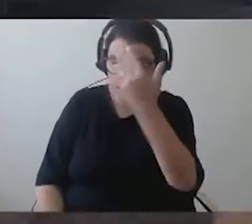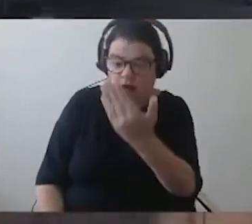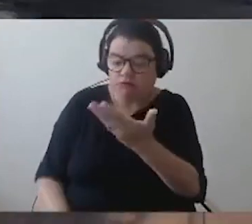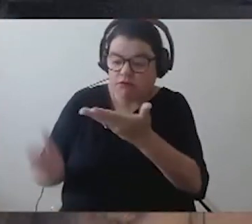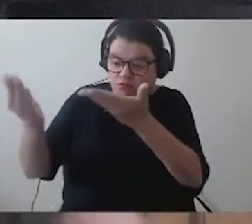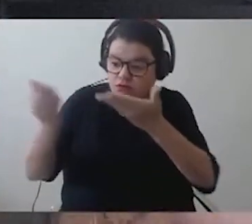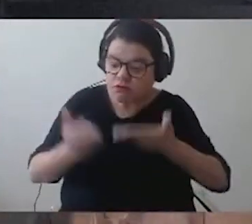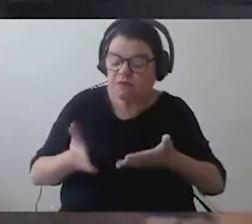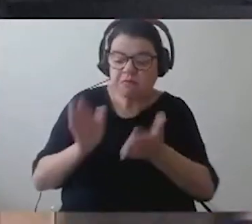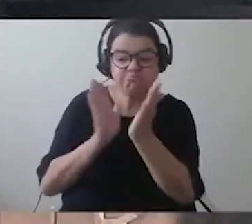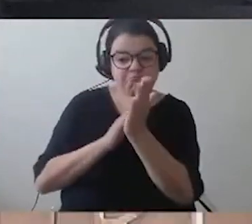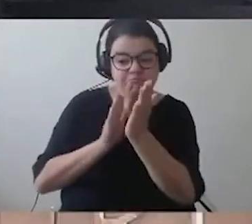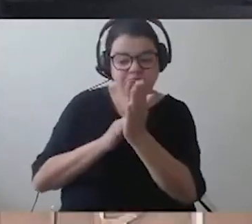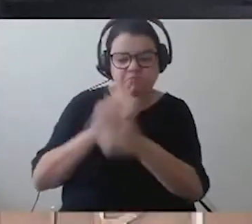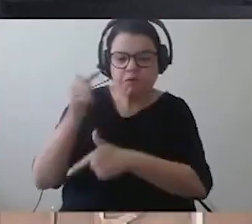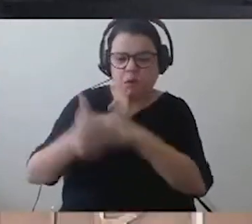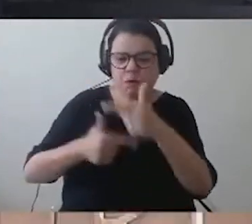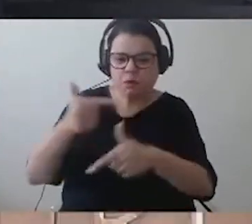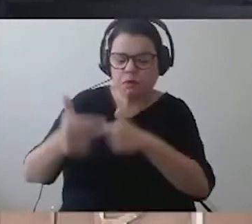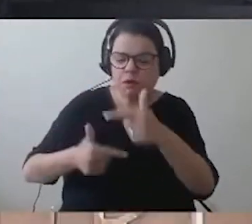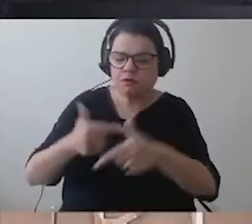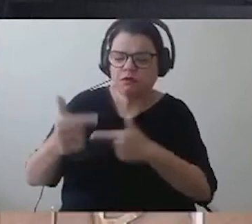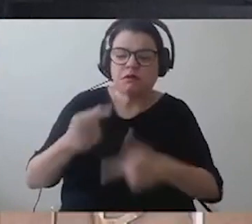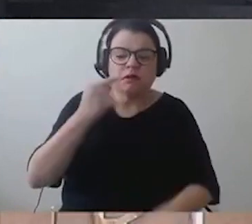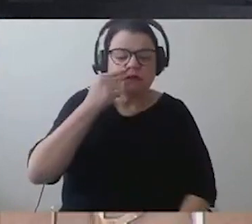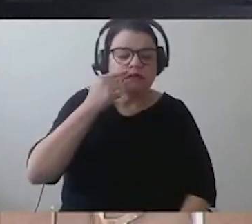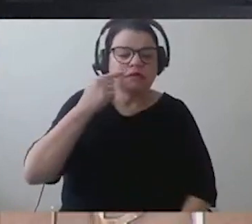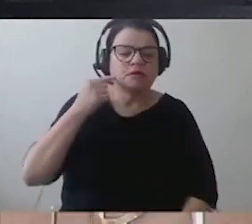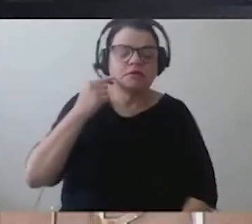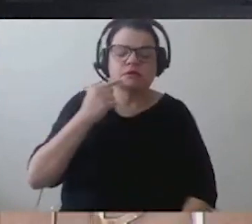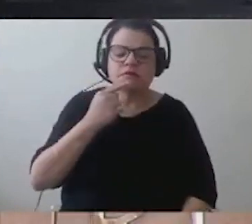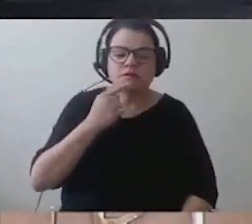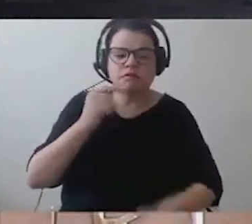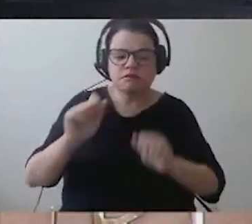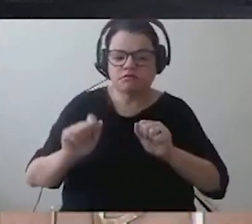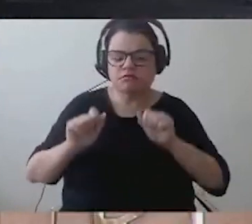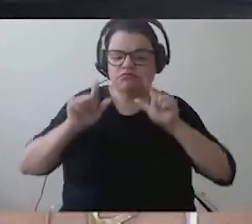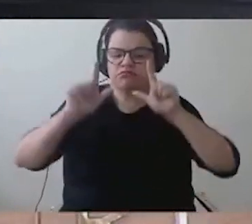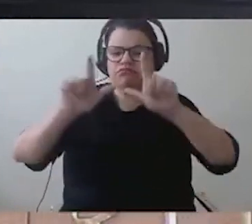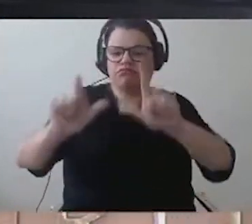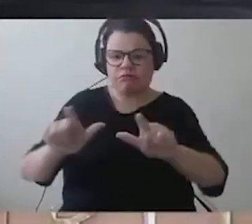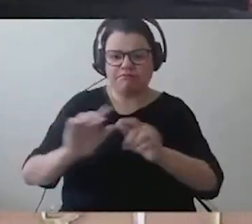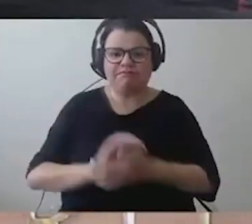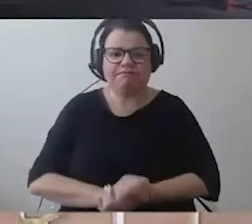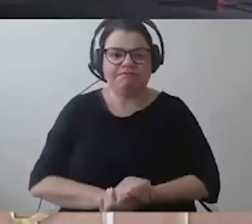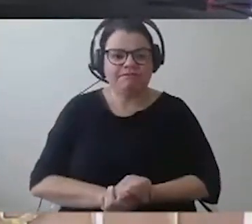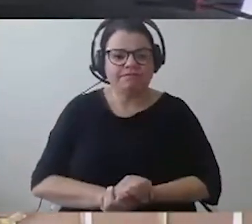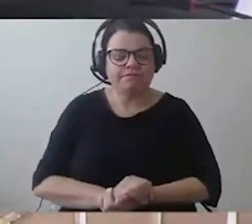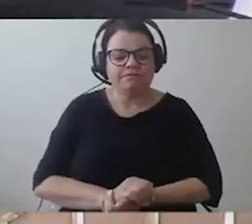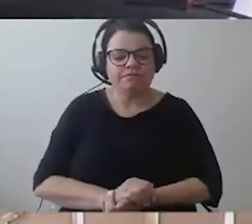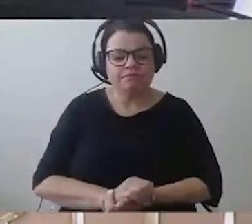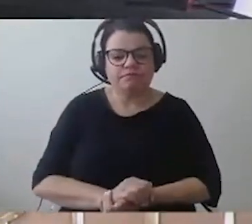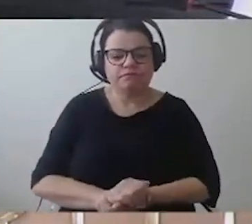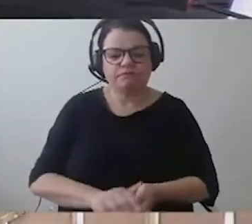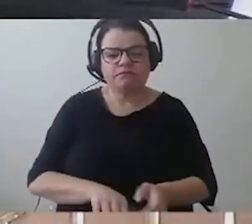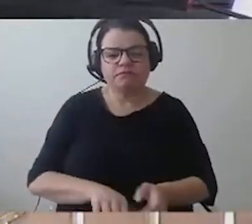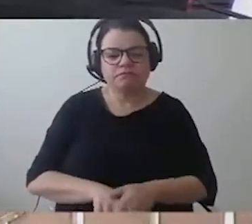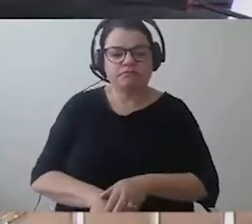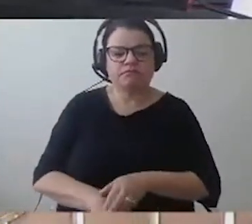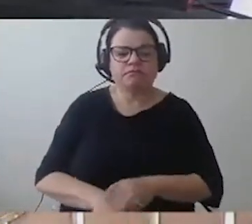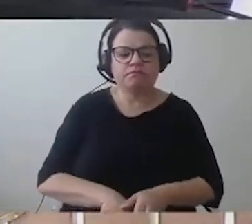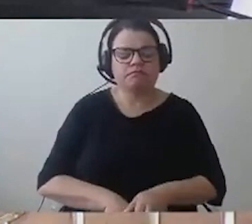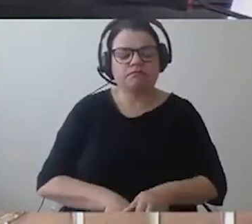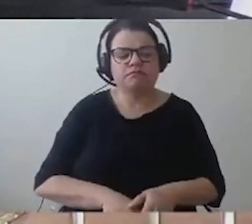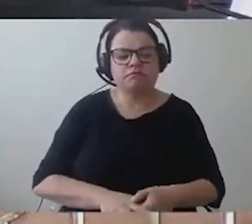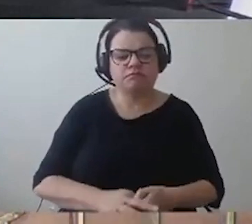trabalho. Vereador Ezequias Barros fazendo a menção aos convidados hoje da Knaut Zanlorenzi